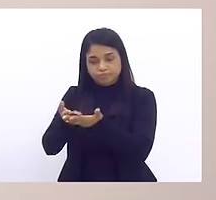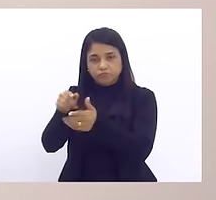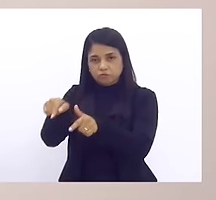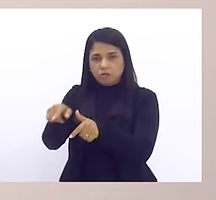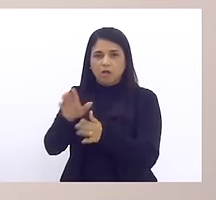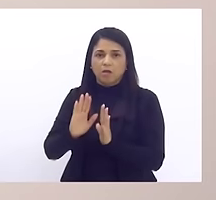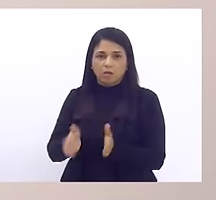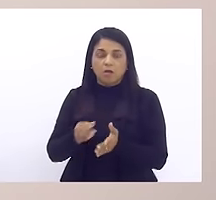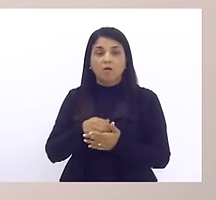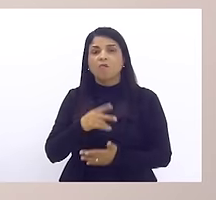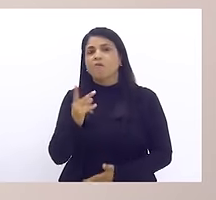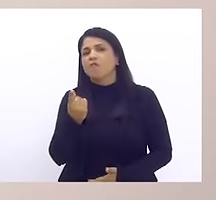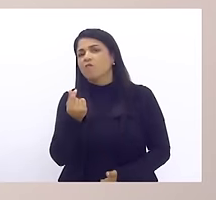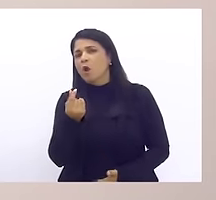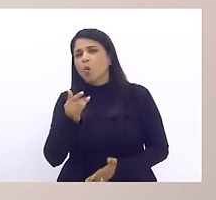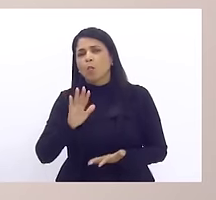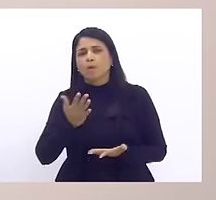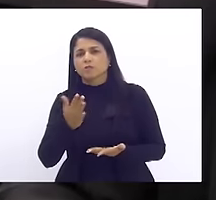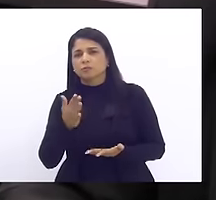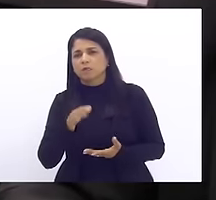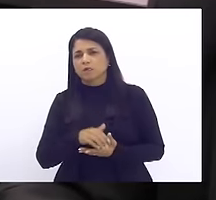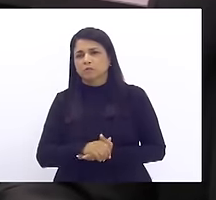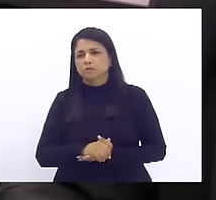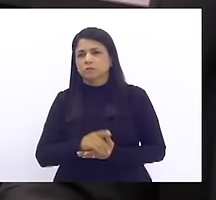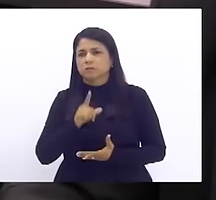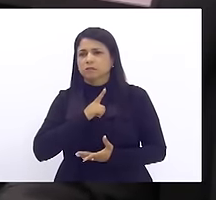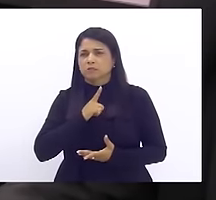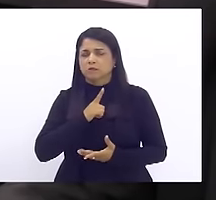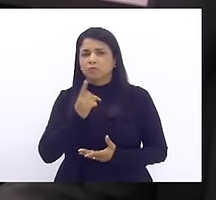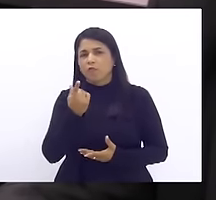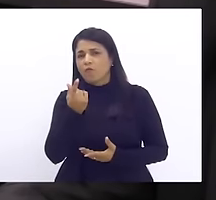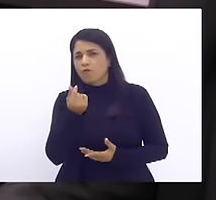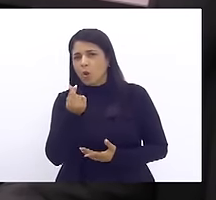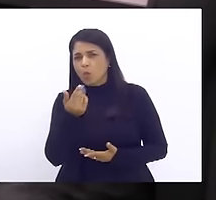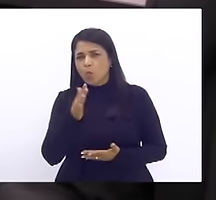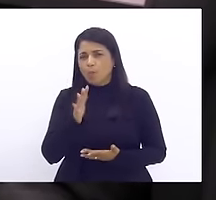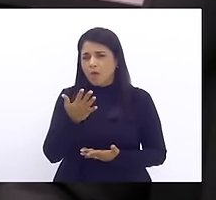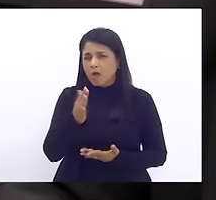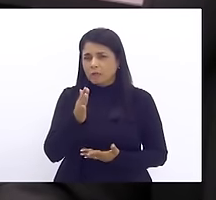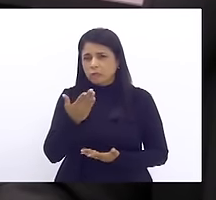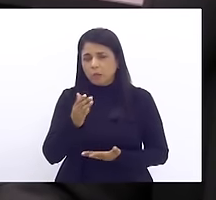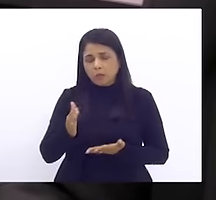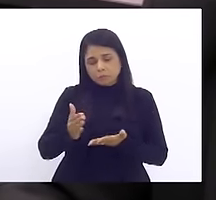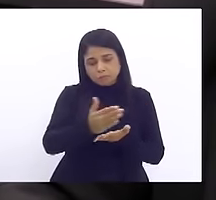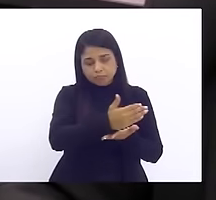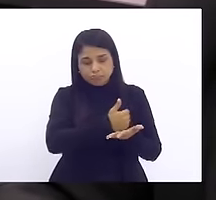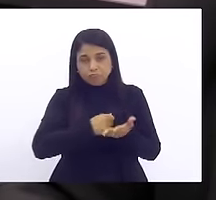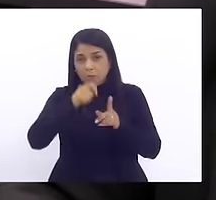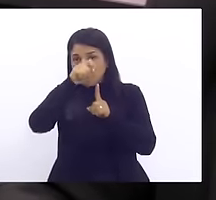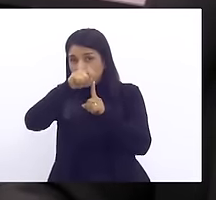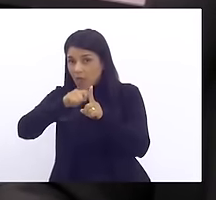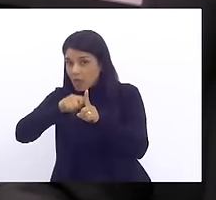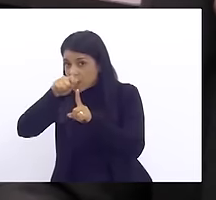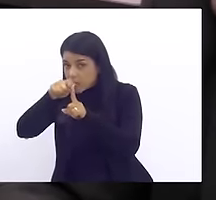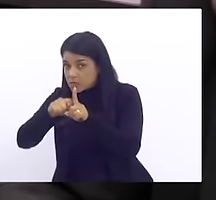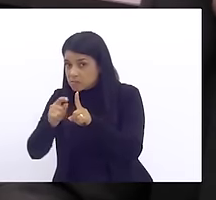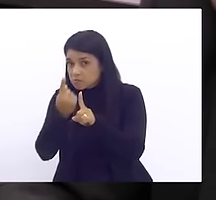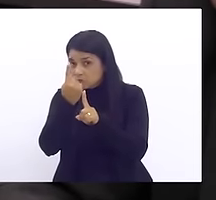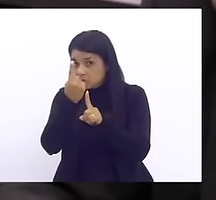Qual o valor em média então nós temos um valor médio de faturamento mensal mensal